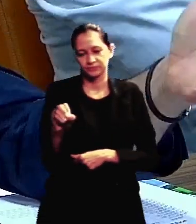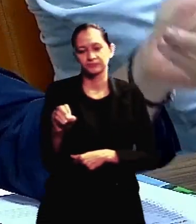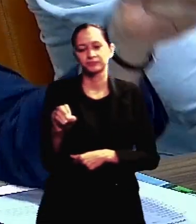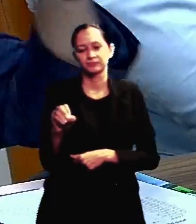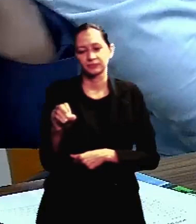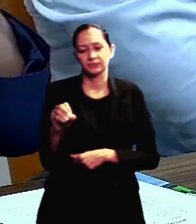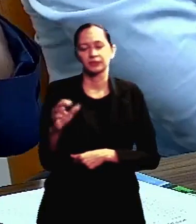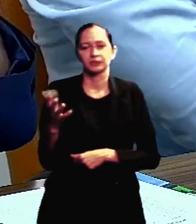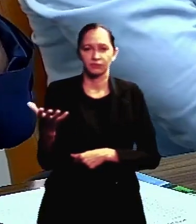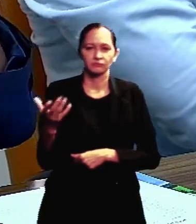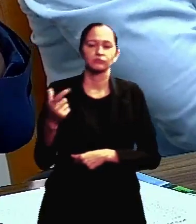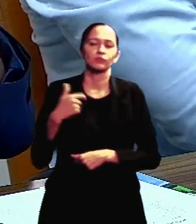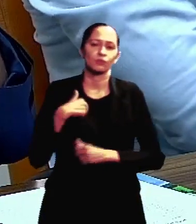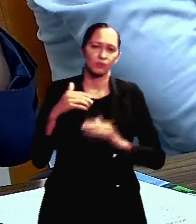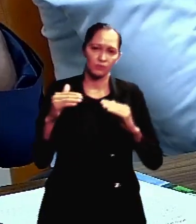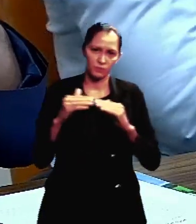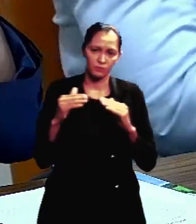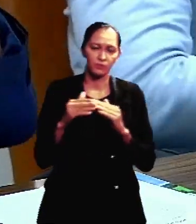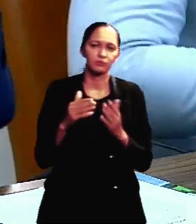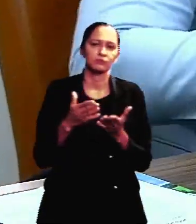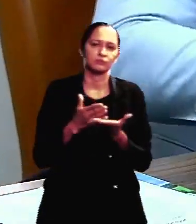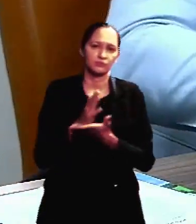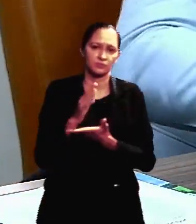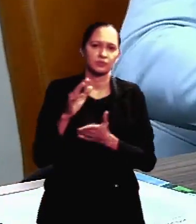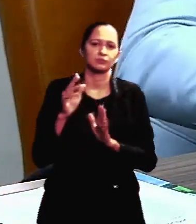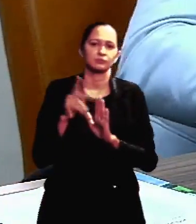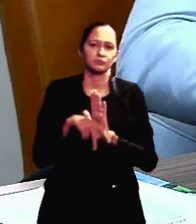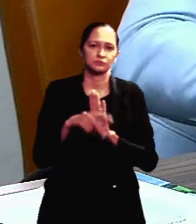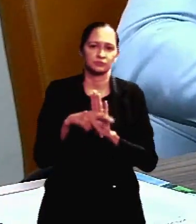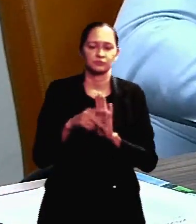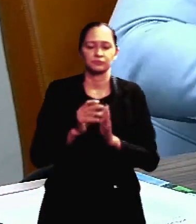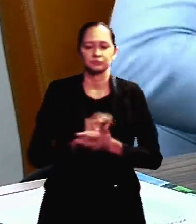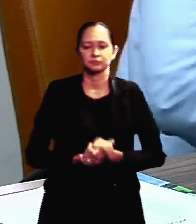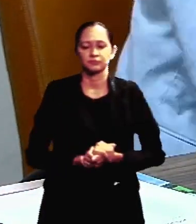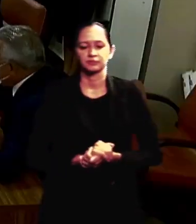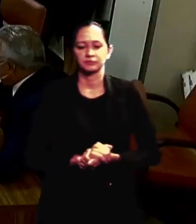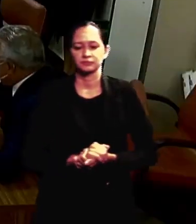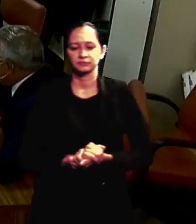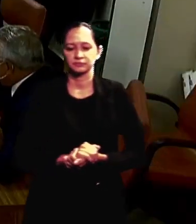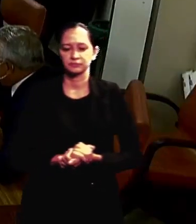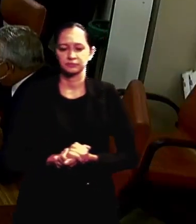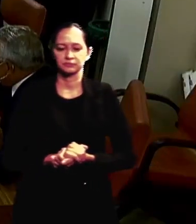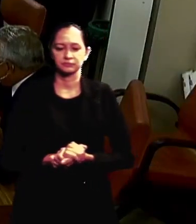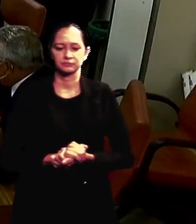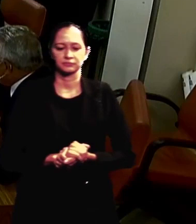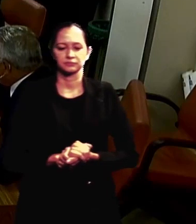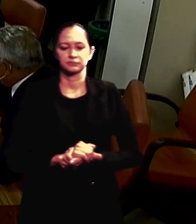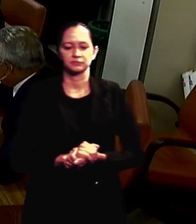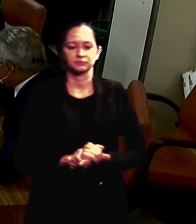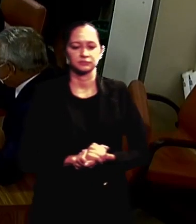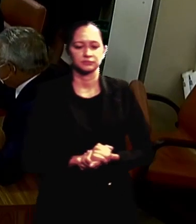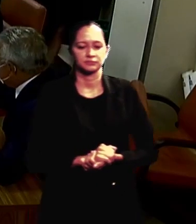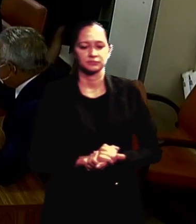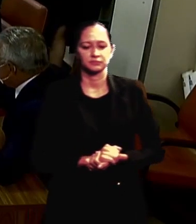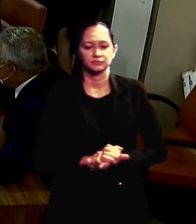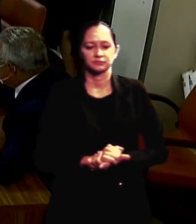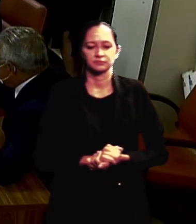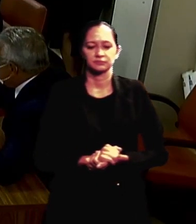e me manifestar favorável à aprovação. Vereador Presidente. Pastor Wilson, com a palavra. Vereador Pastor